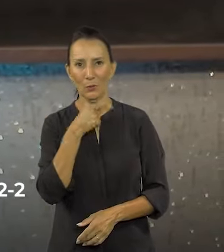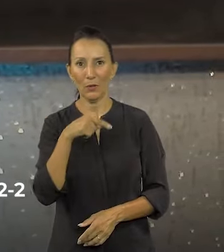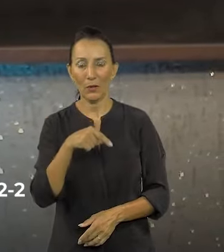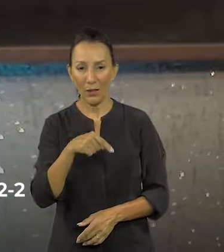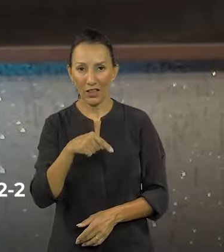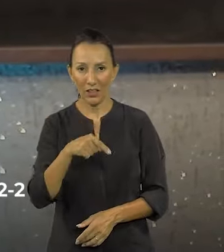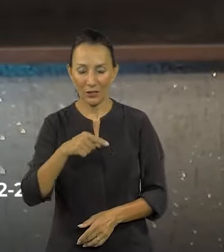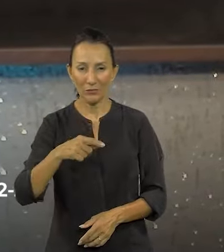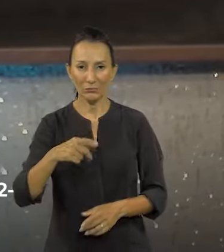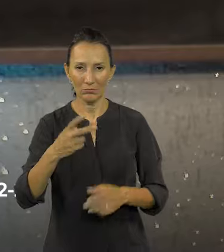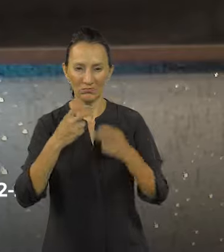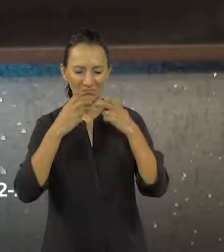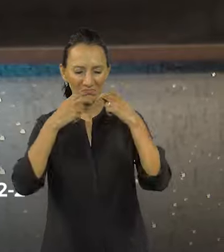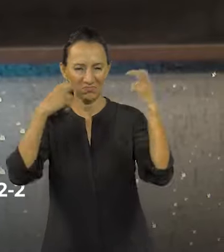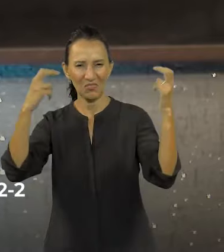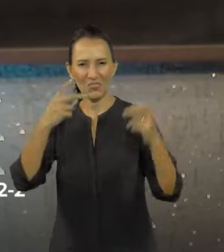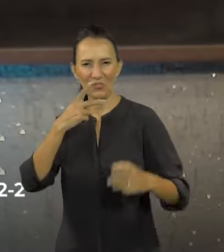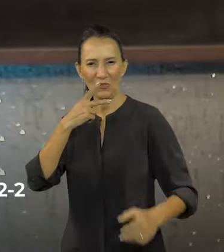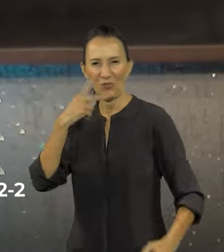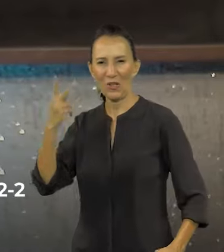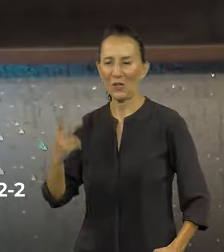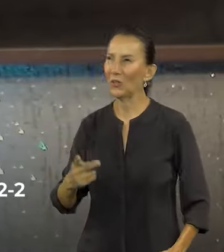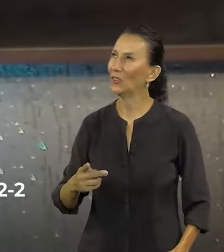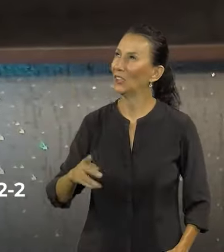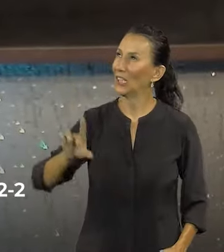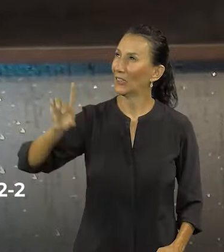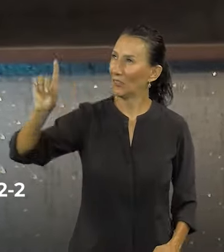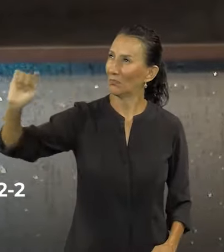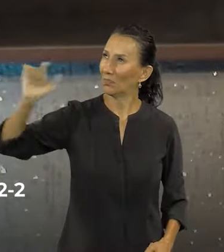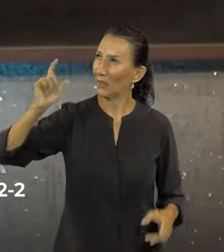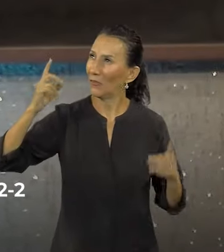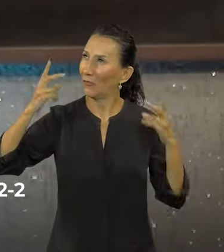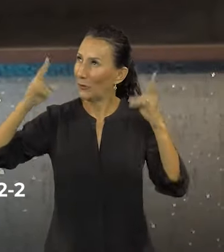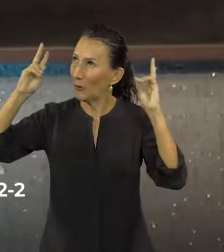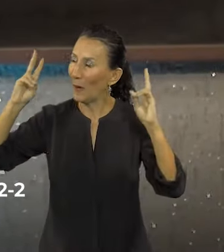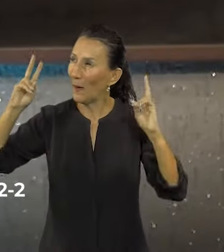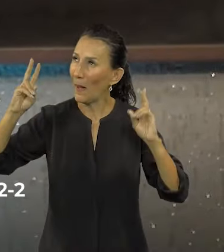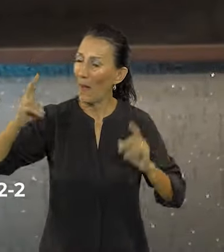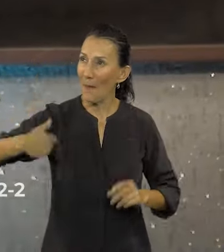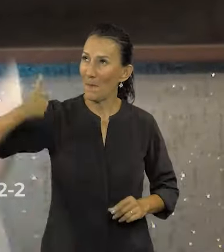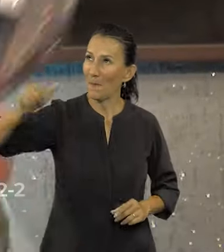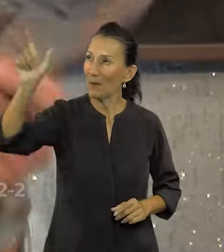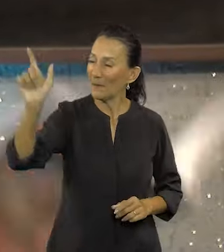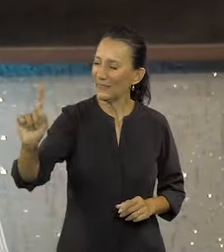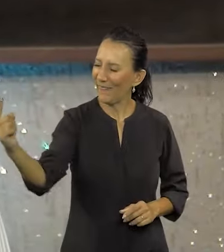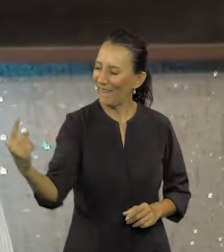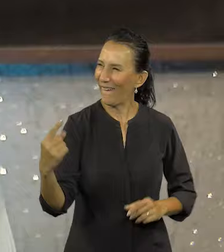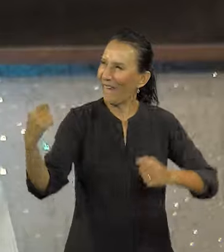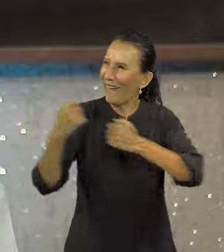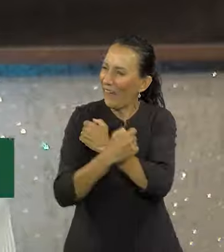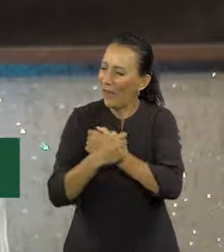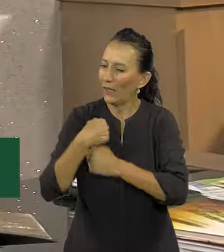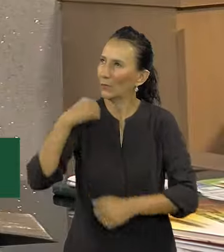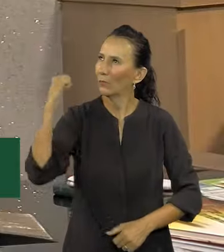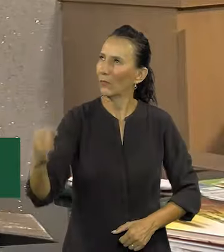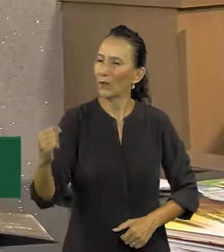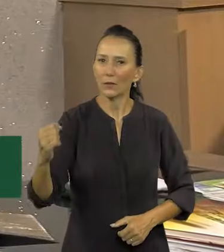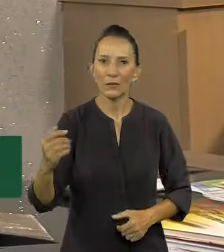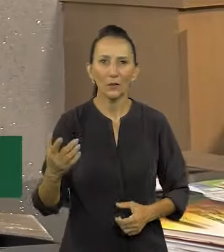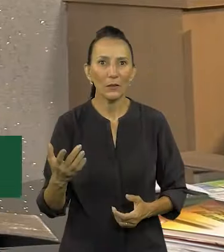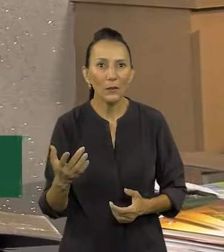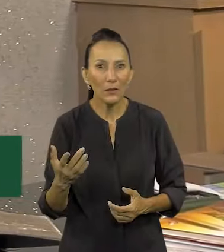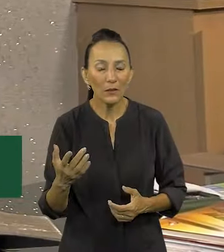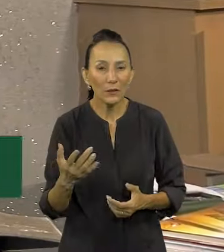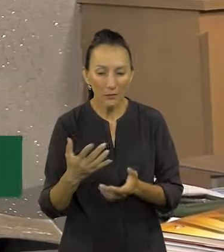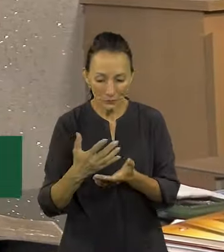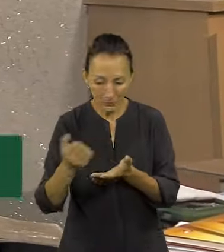alto e bom som depois da vitória o primeiro que vier me abraçar será sacrificado Então por